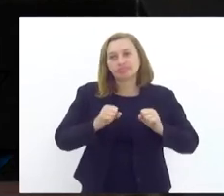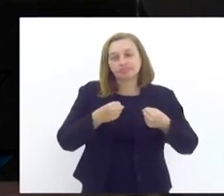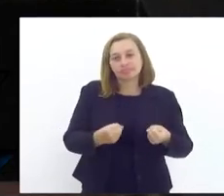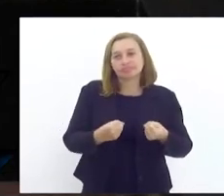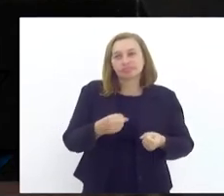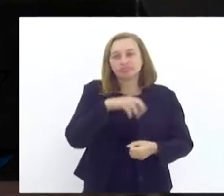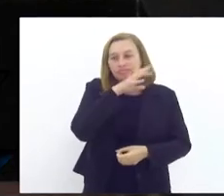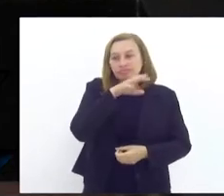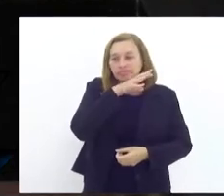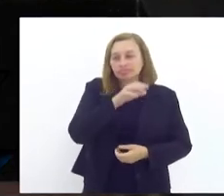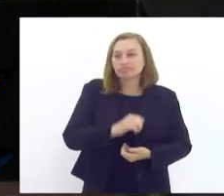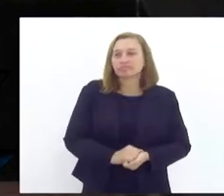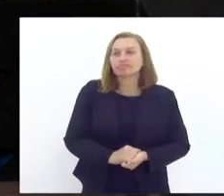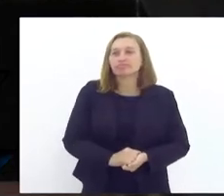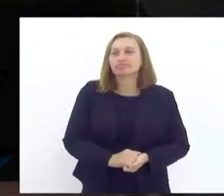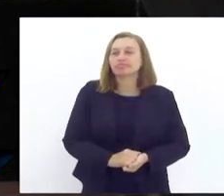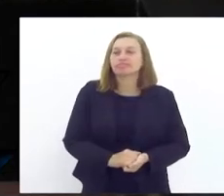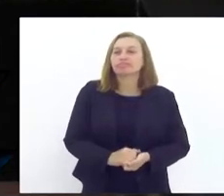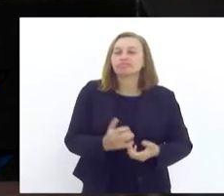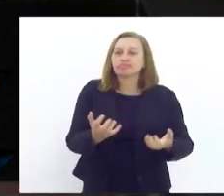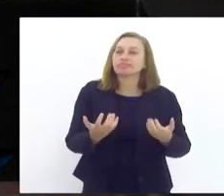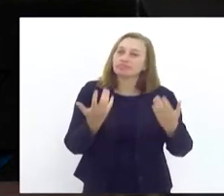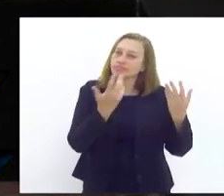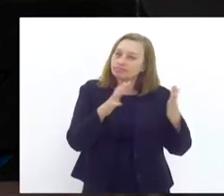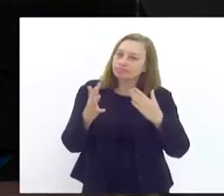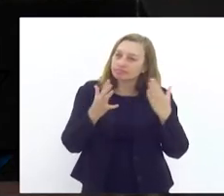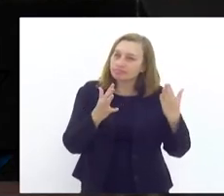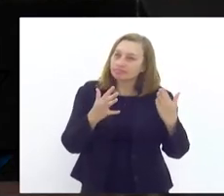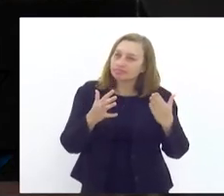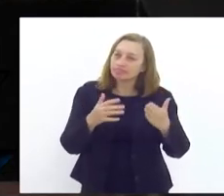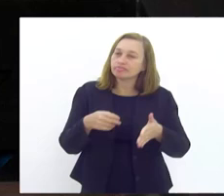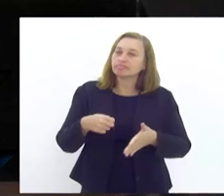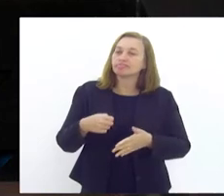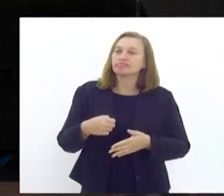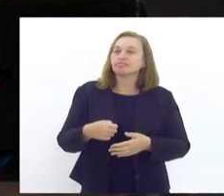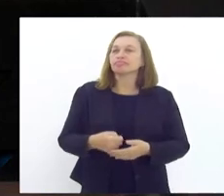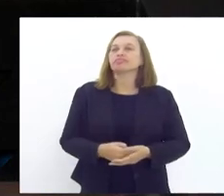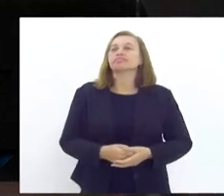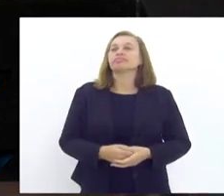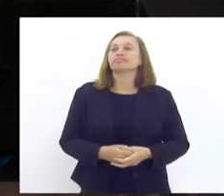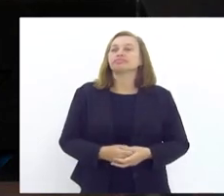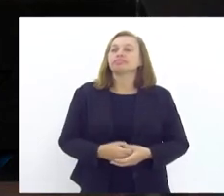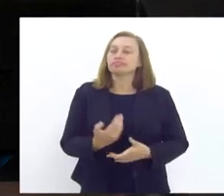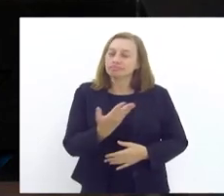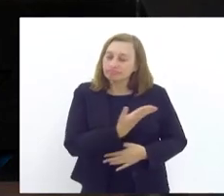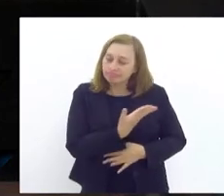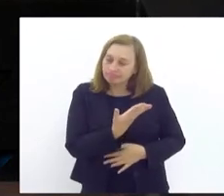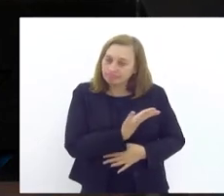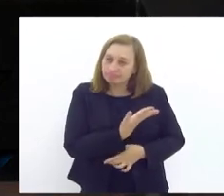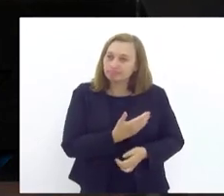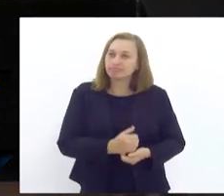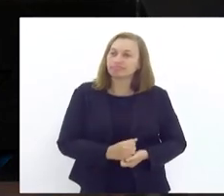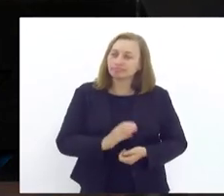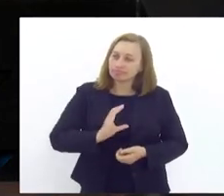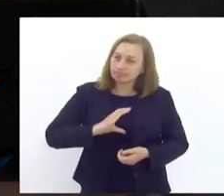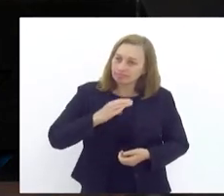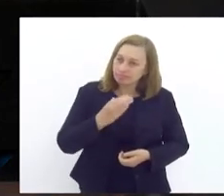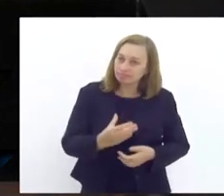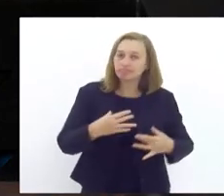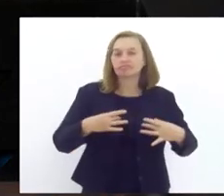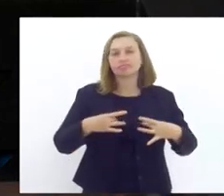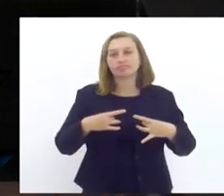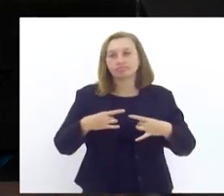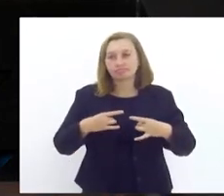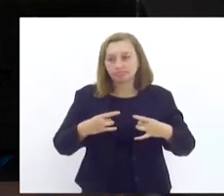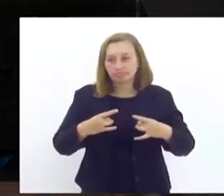e eu quero aqui parabenizar esses guerreiros amigos voluntários